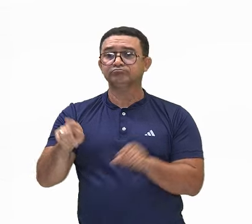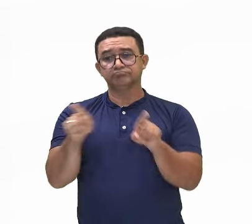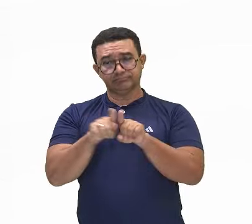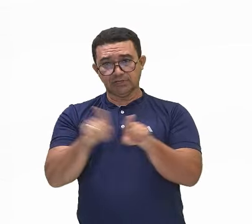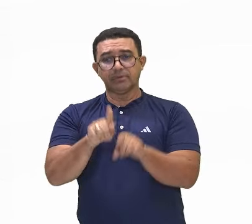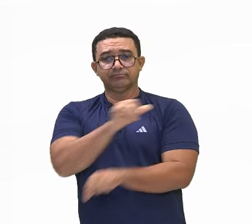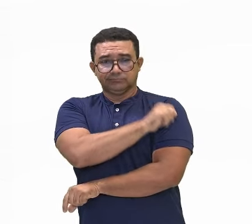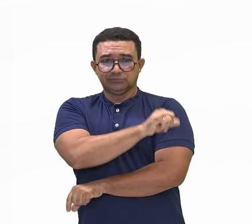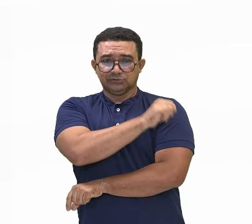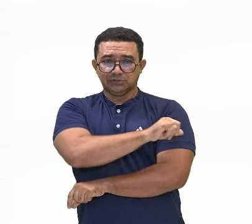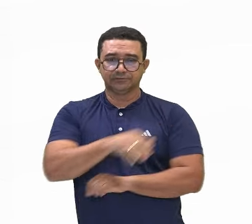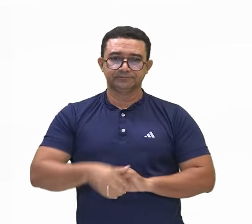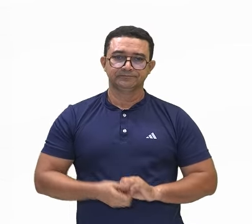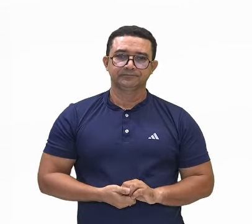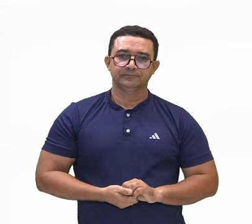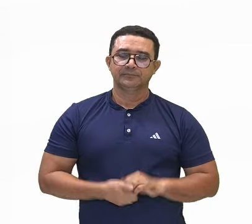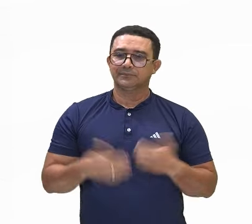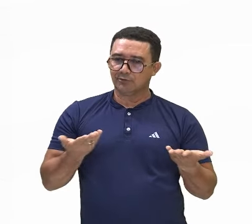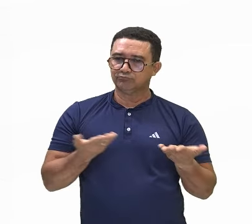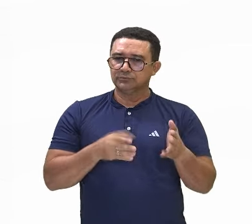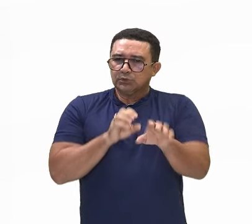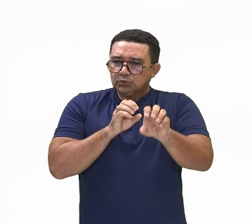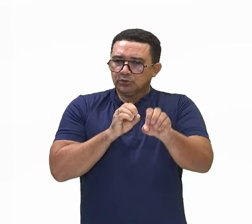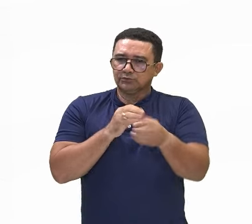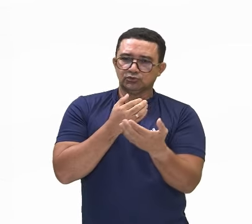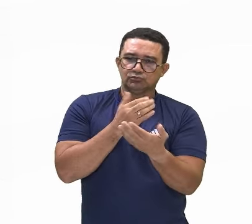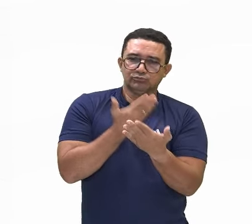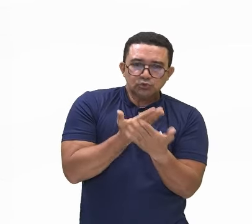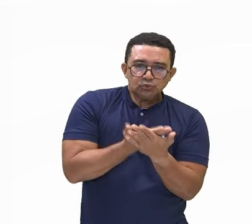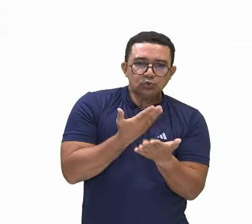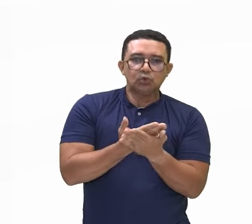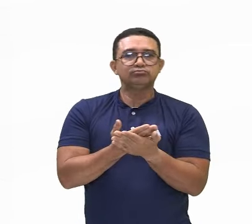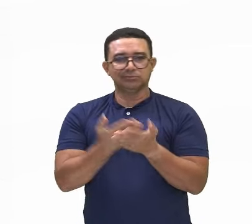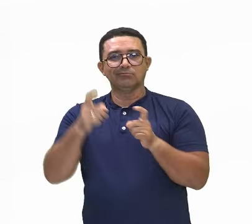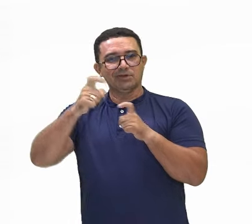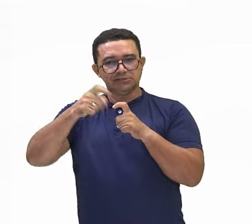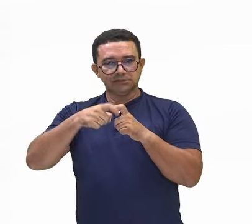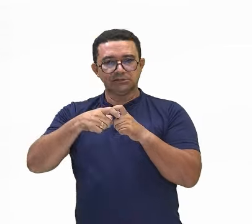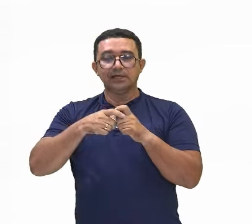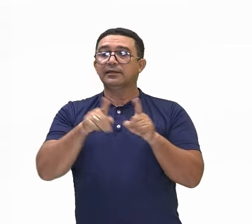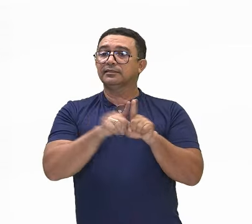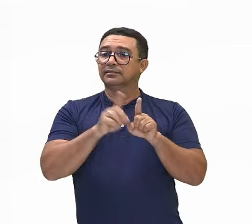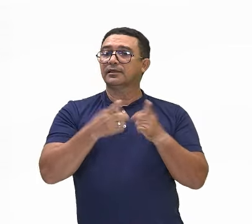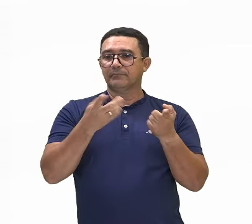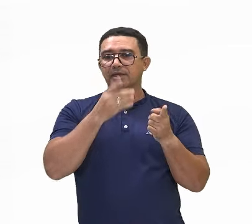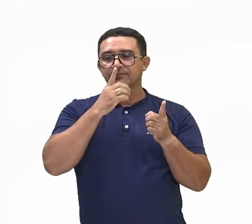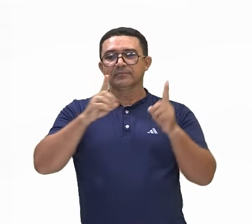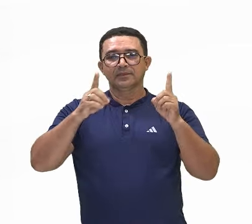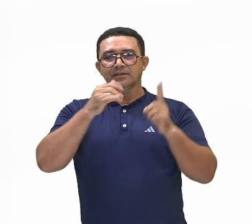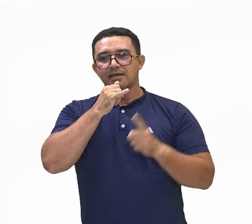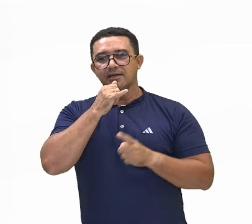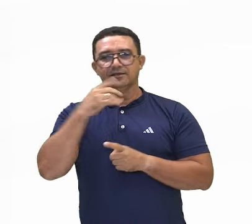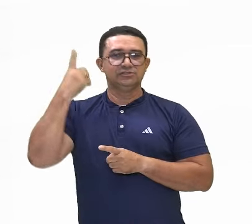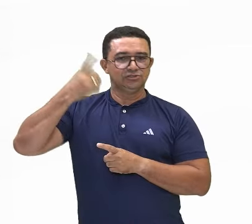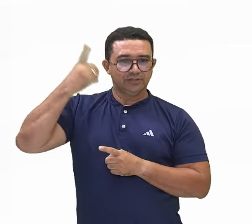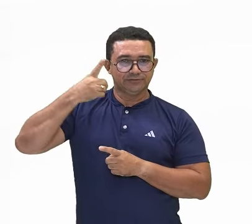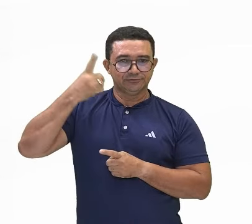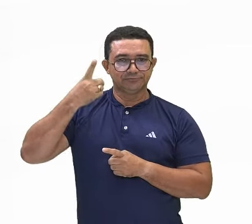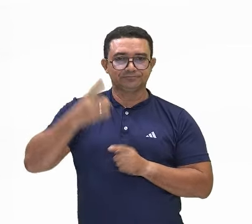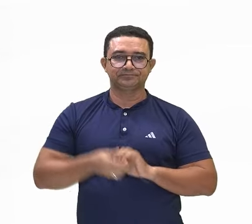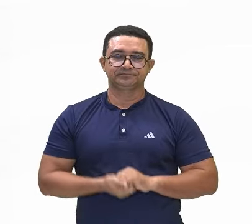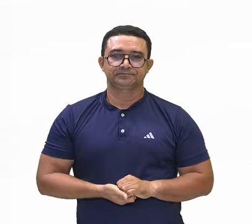1918, também no Rio de Janeiro. Chegou a cursar medicina e direito, mas desistiu de ambos os cursos. Olha que interessante.